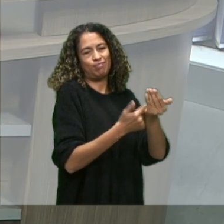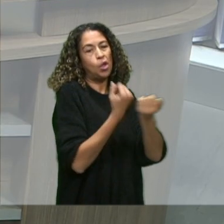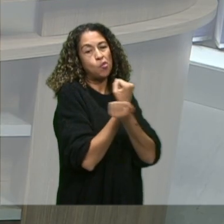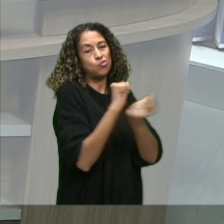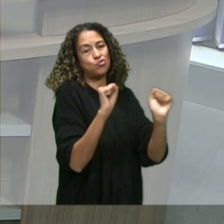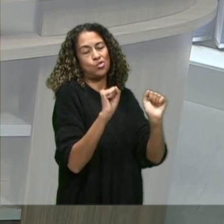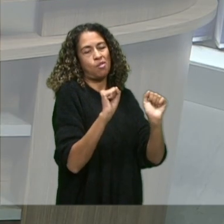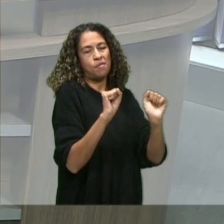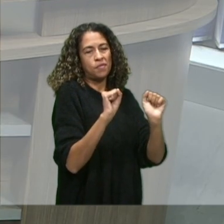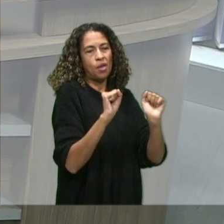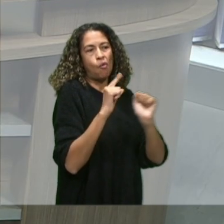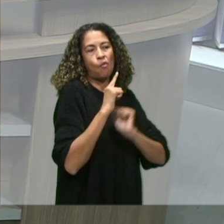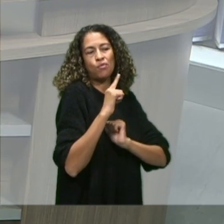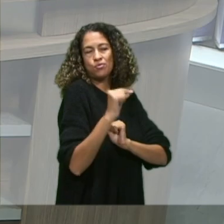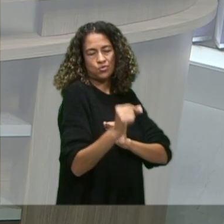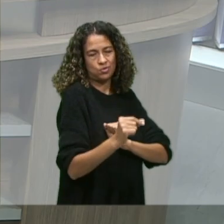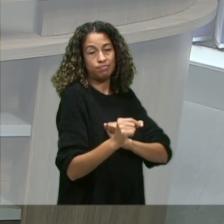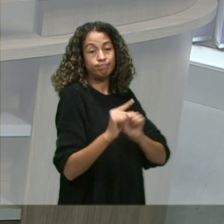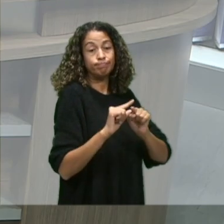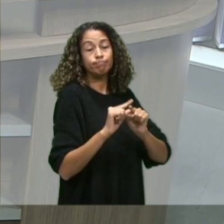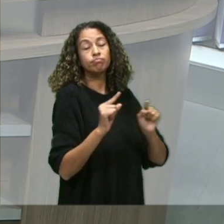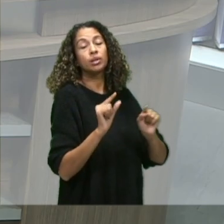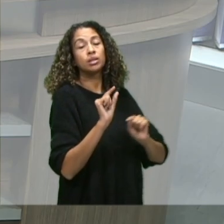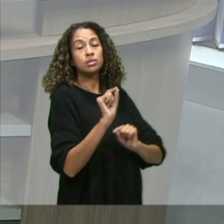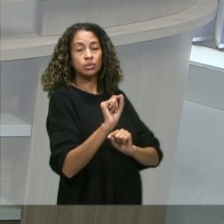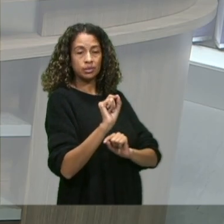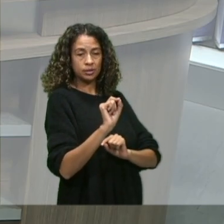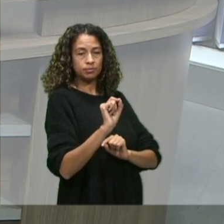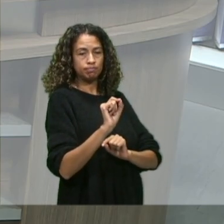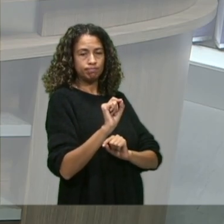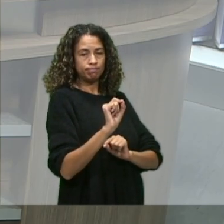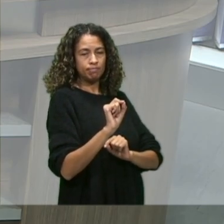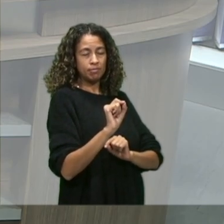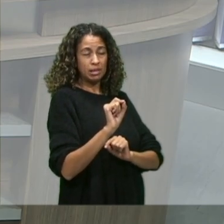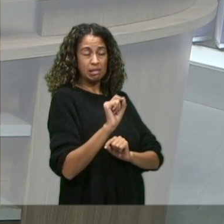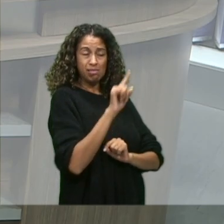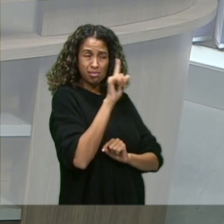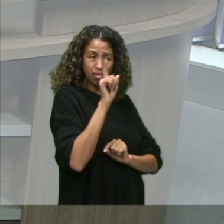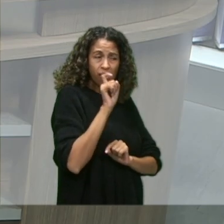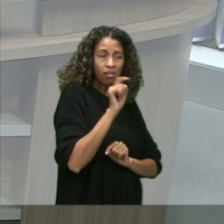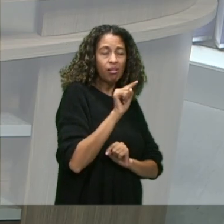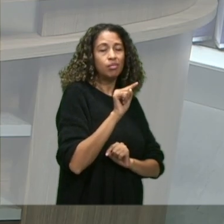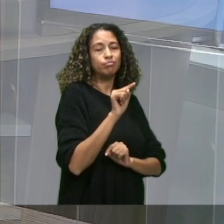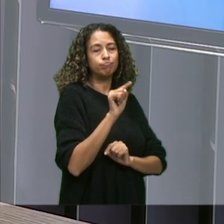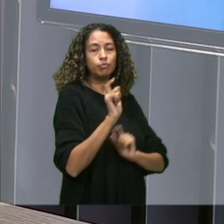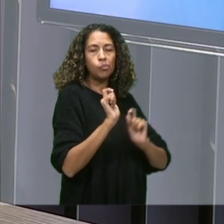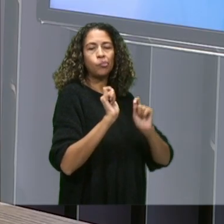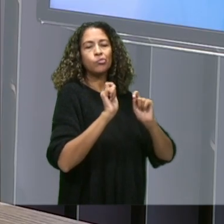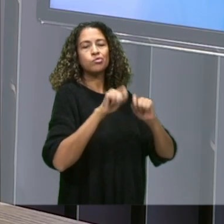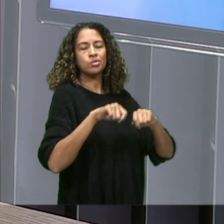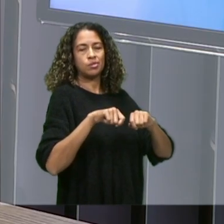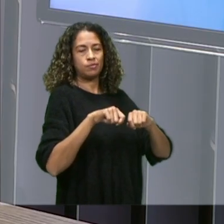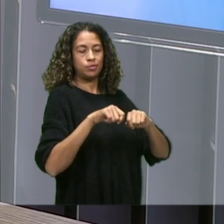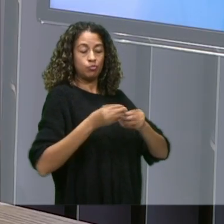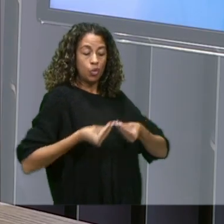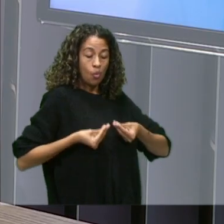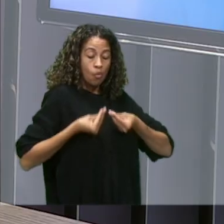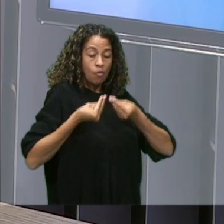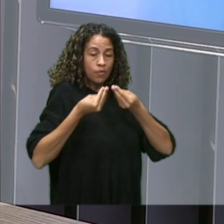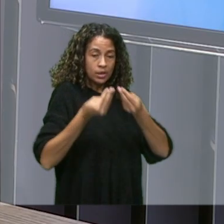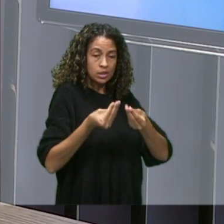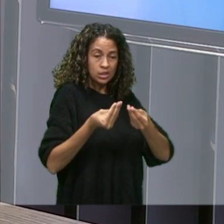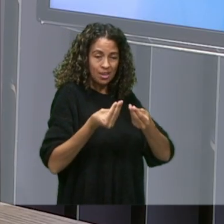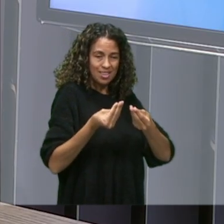inserido nisso, mas será que é possível, oferecendo